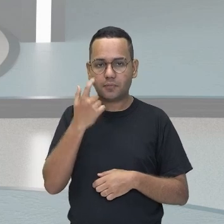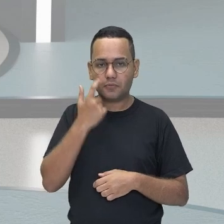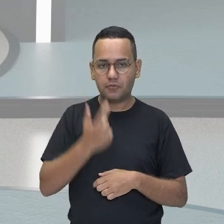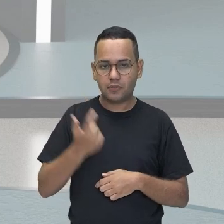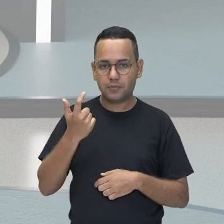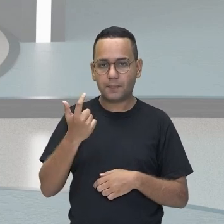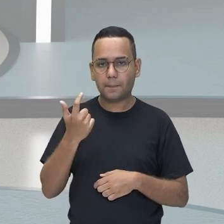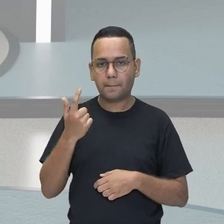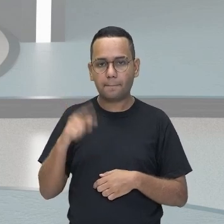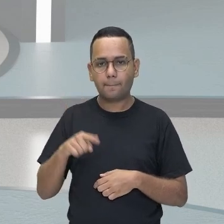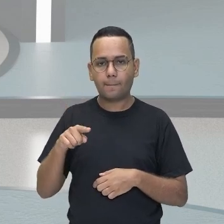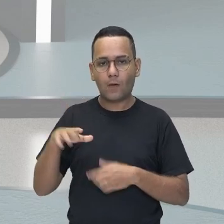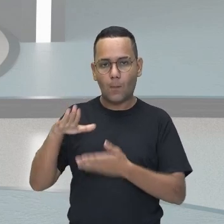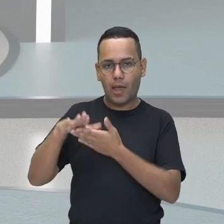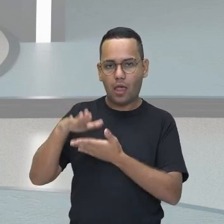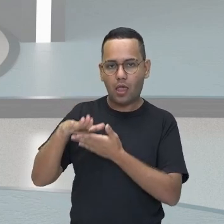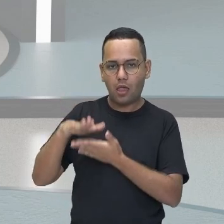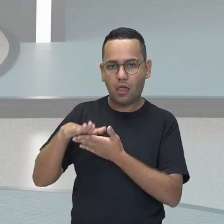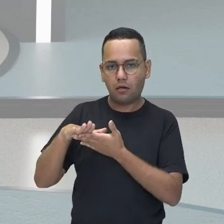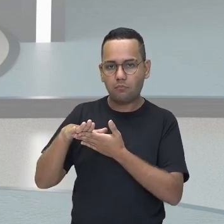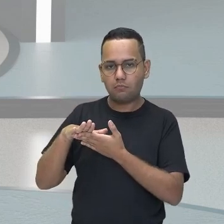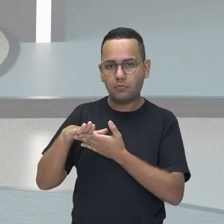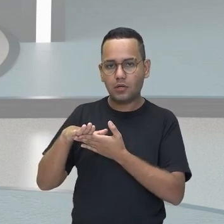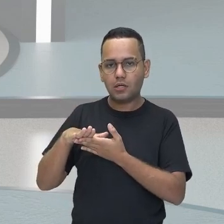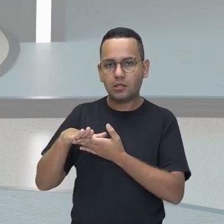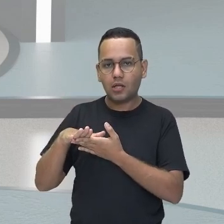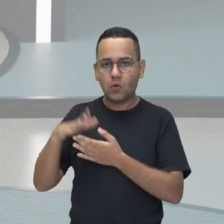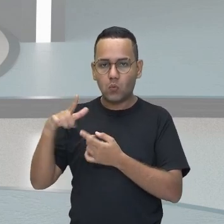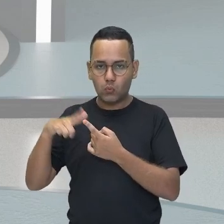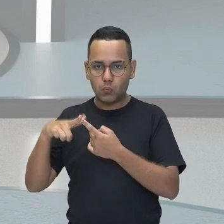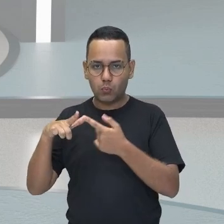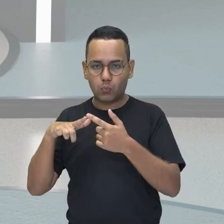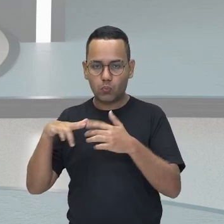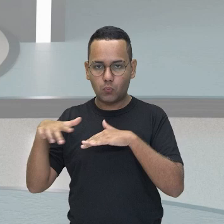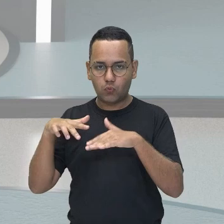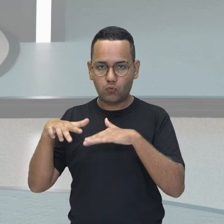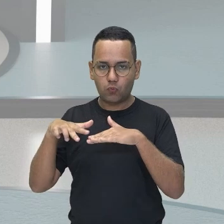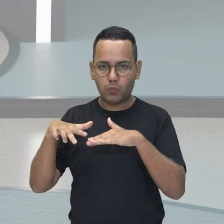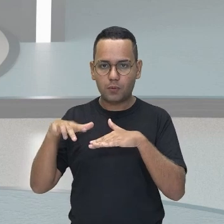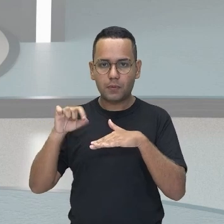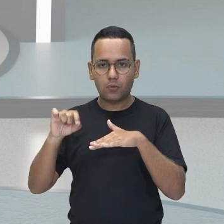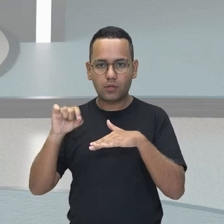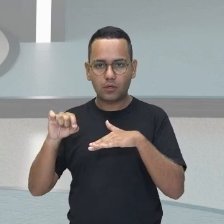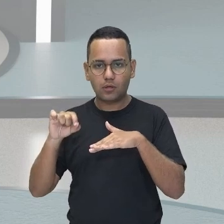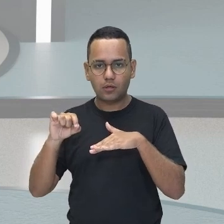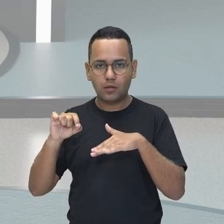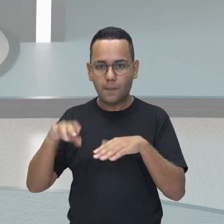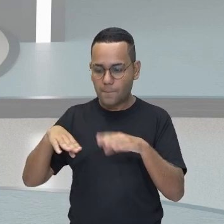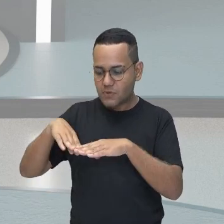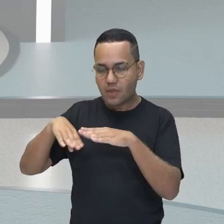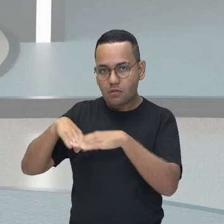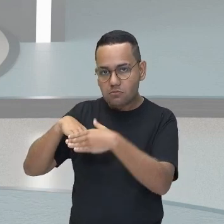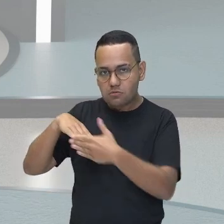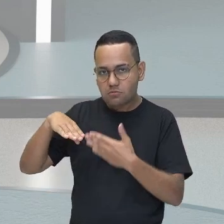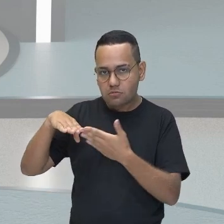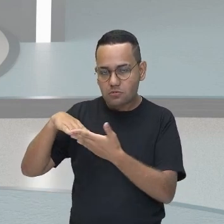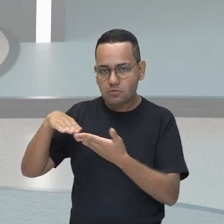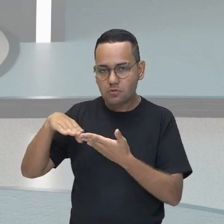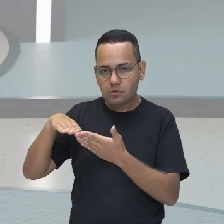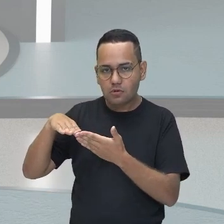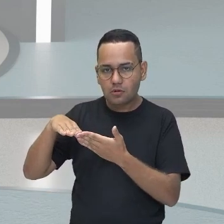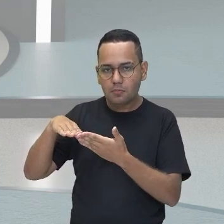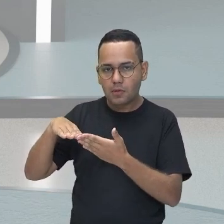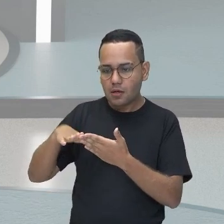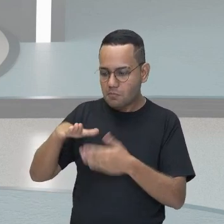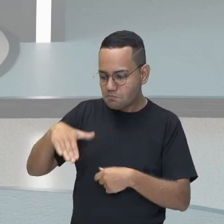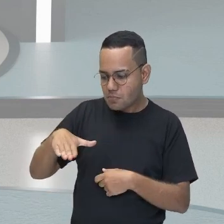ok? Como esse peso ele é jogado principalmente aí para os dedos, esse tipo de